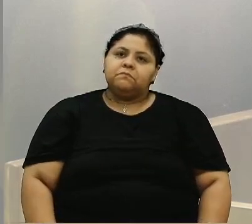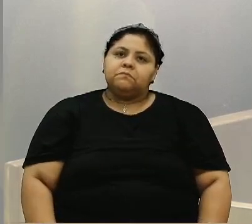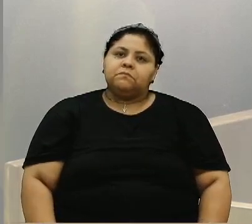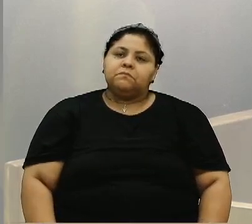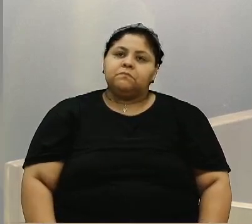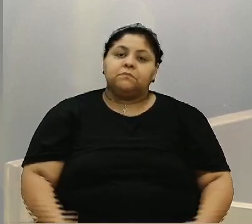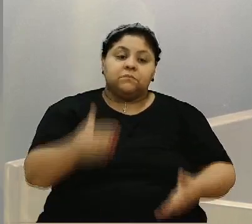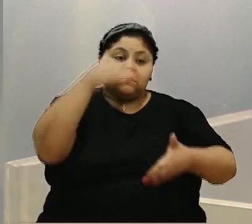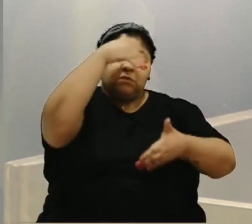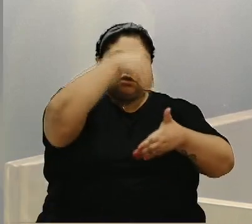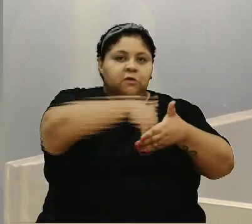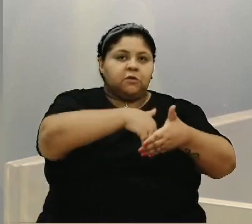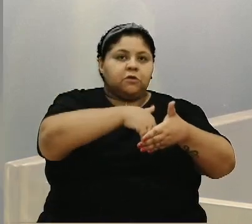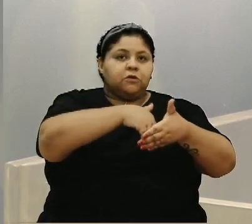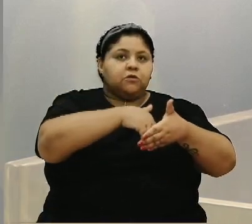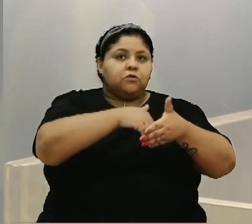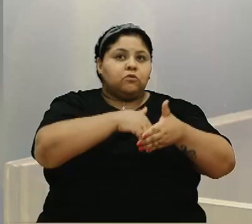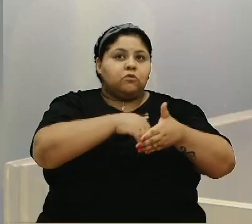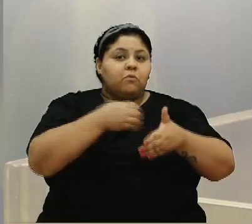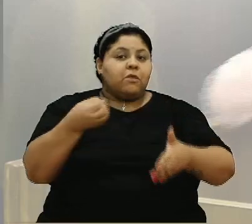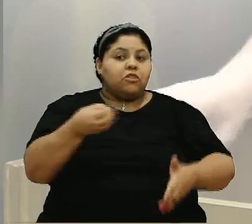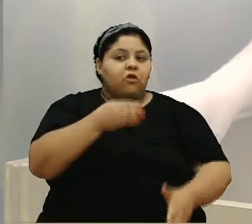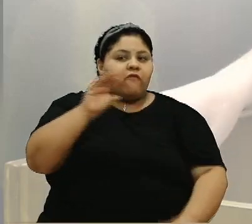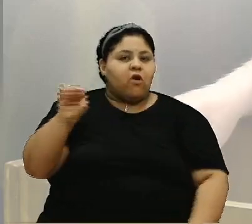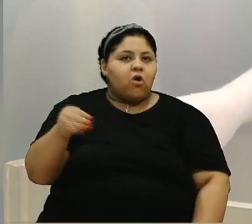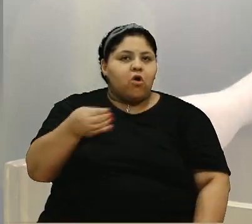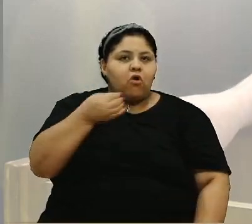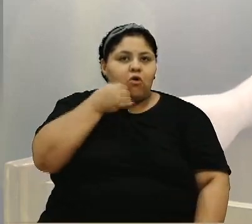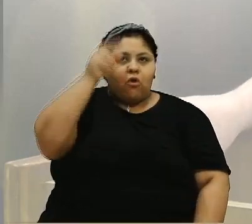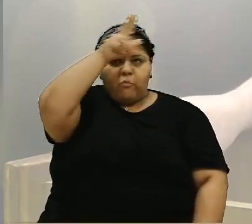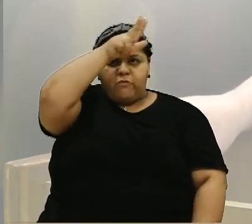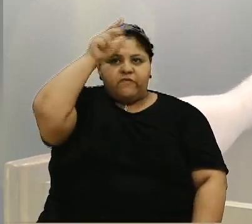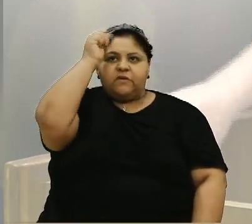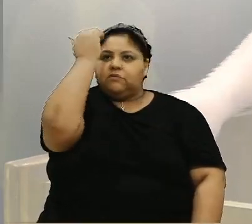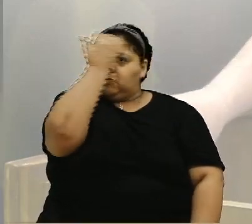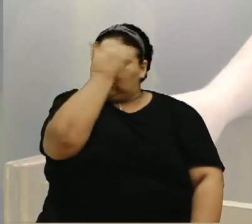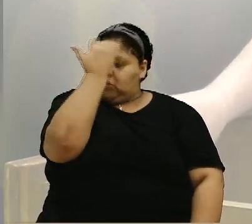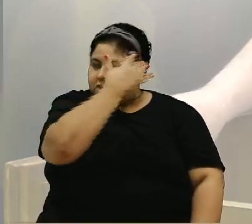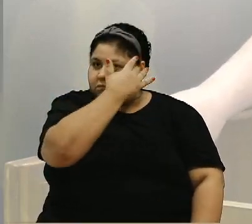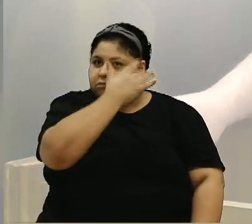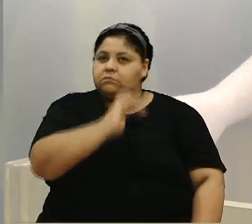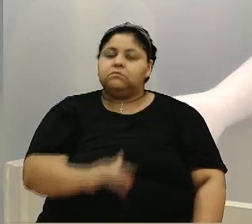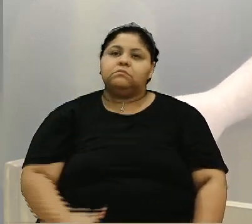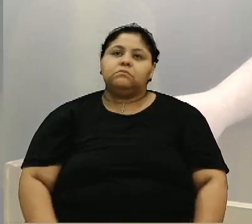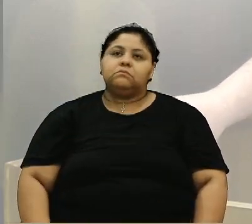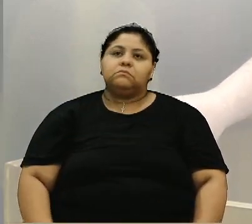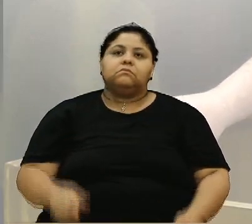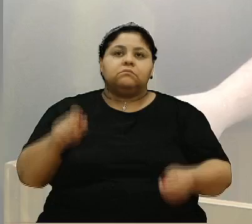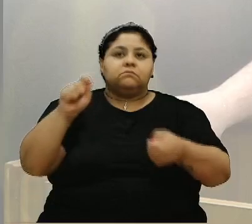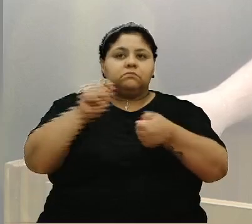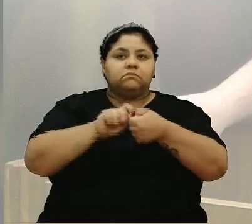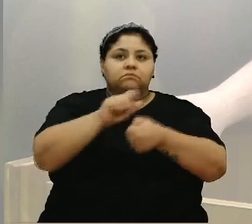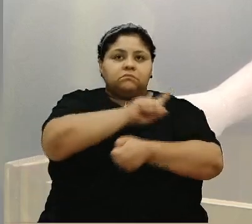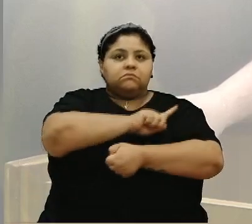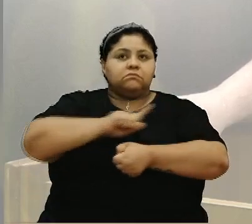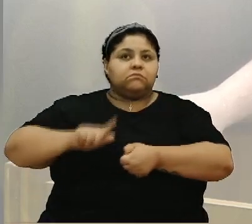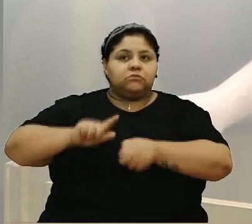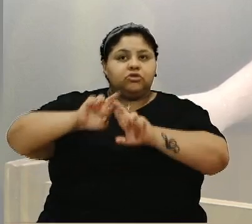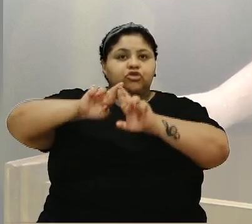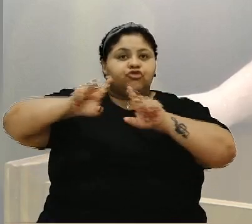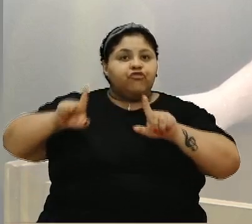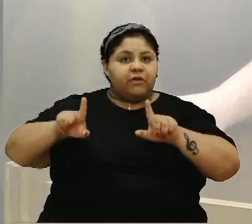As urnas deram uma nova chance ao prefeito Odiló para fazer, inclusive, um governo bem